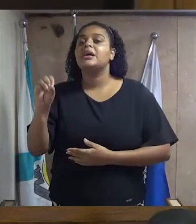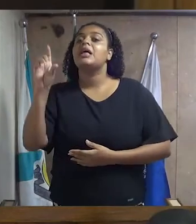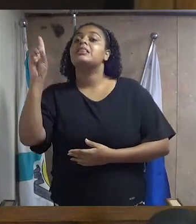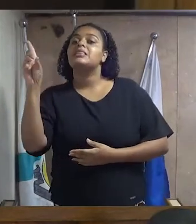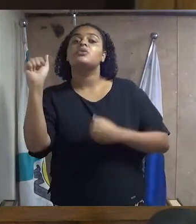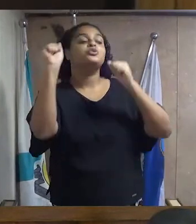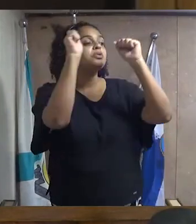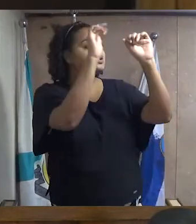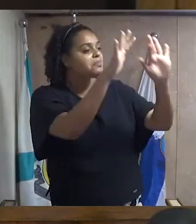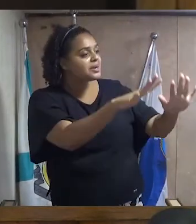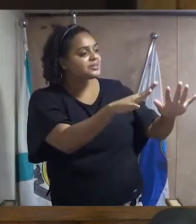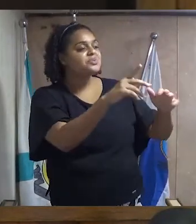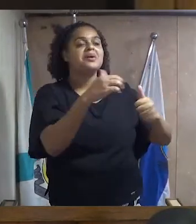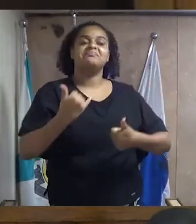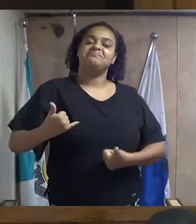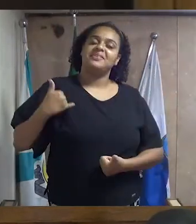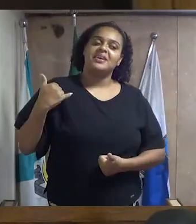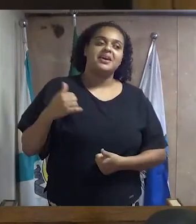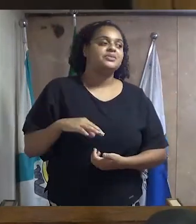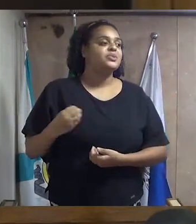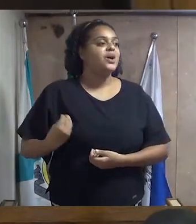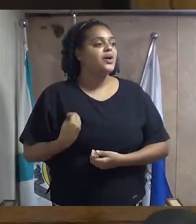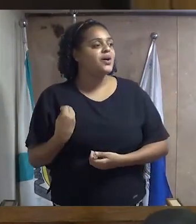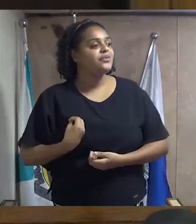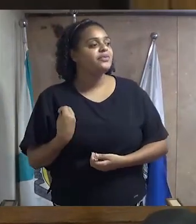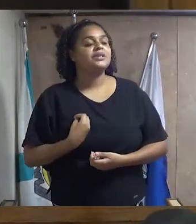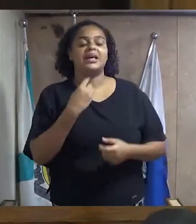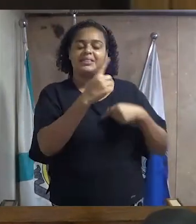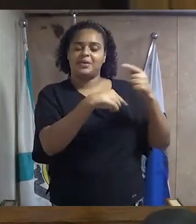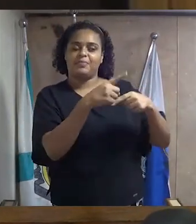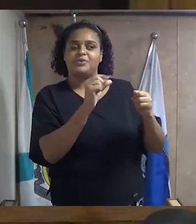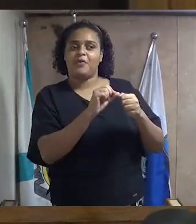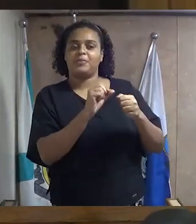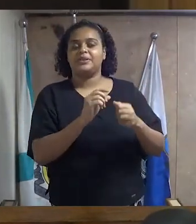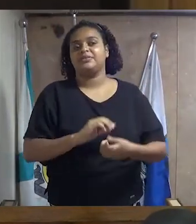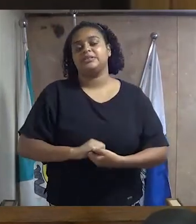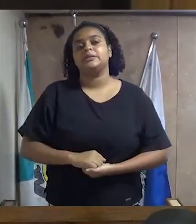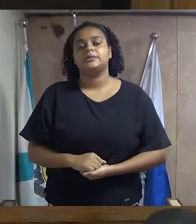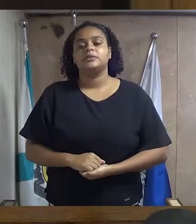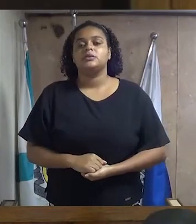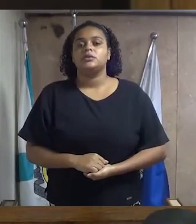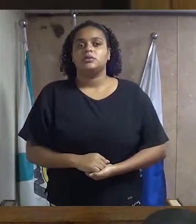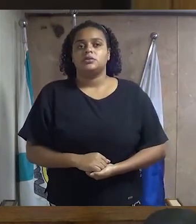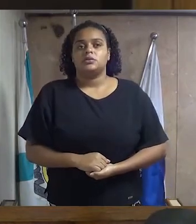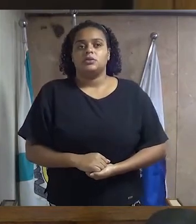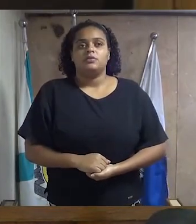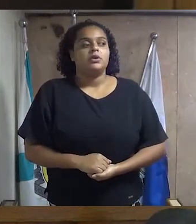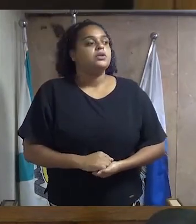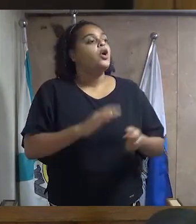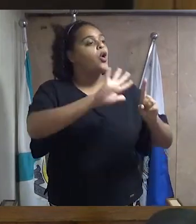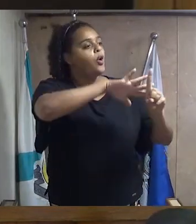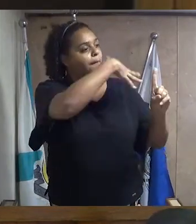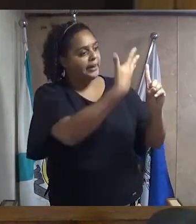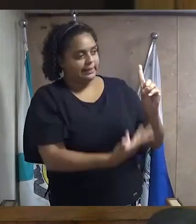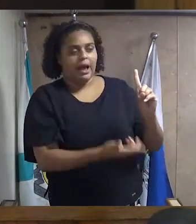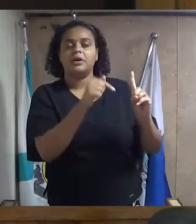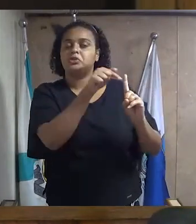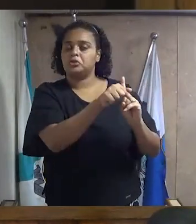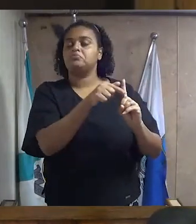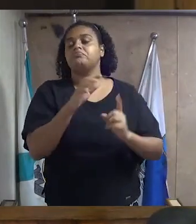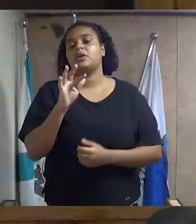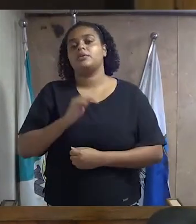possa abençoar a sua vida. Daqui a pouquinho a gente vai poder fazer essa grande homenagem, prestar essa grande homenagem a